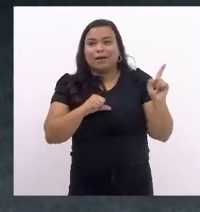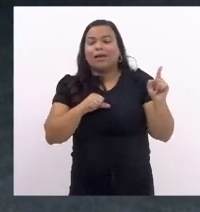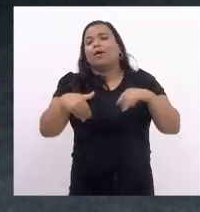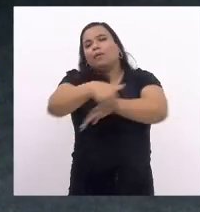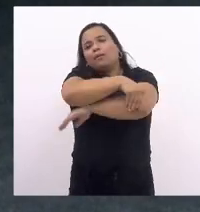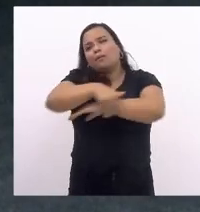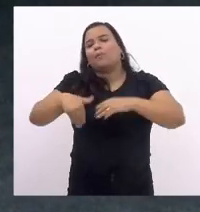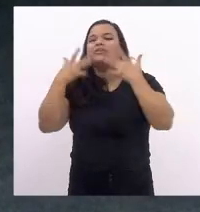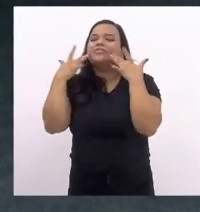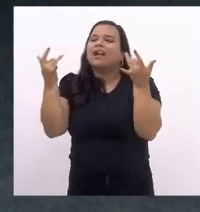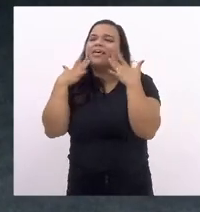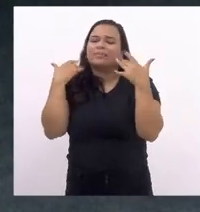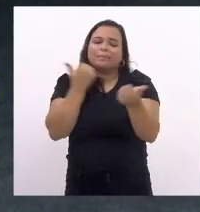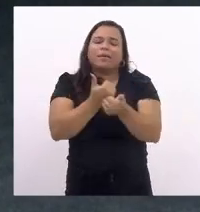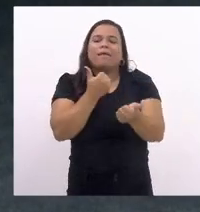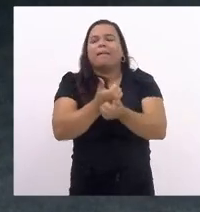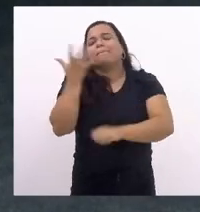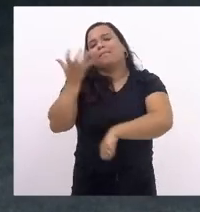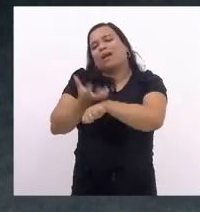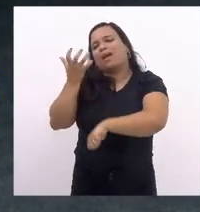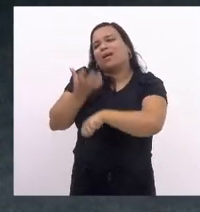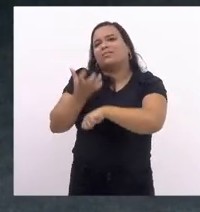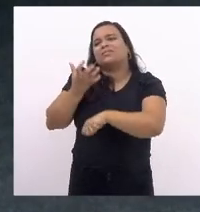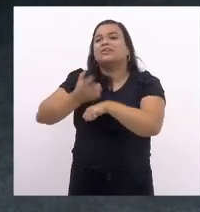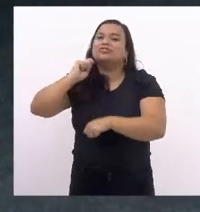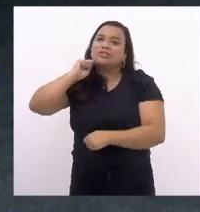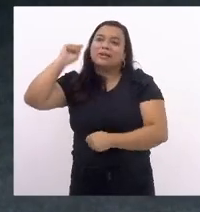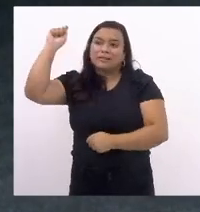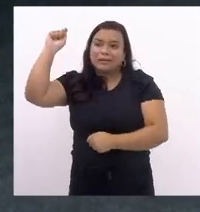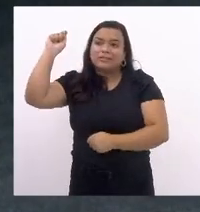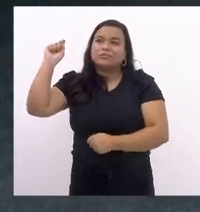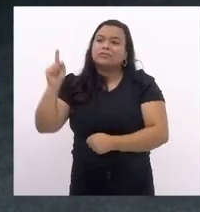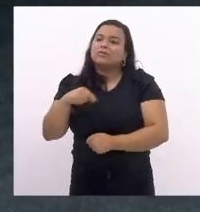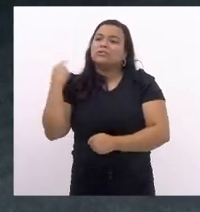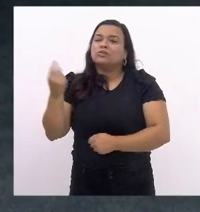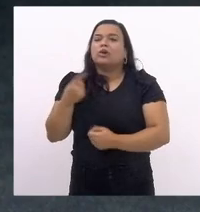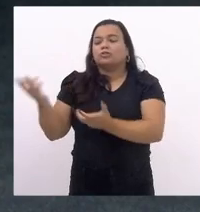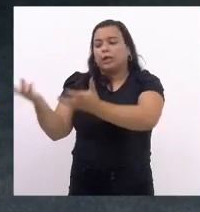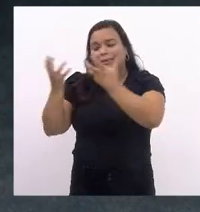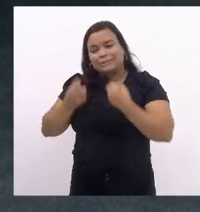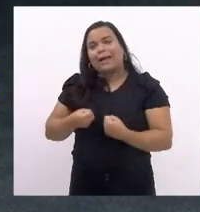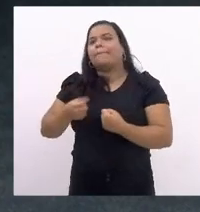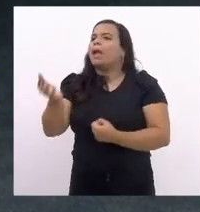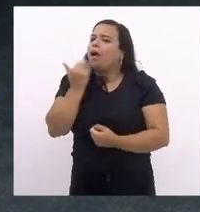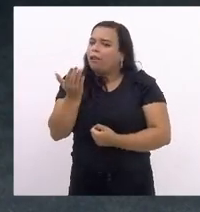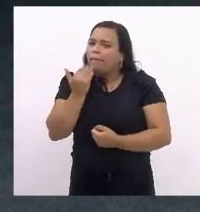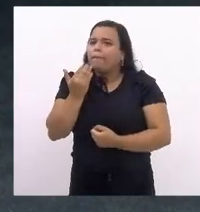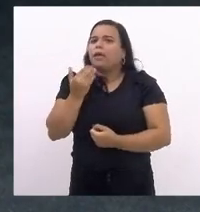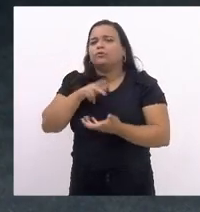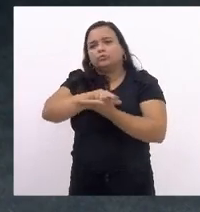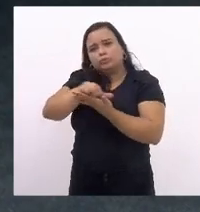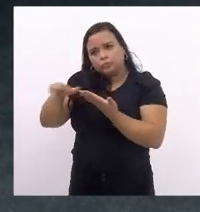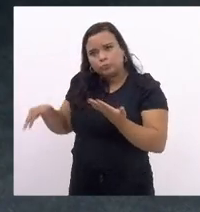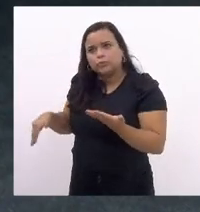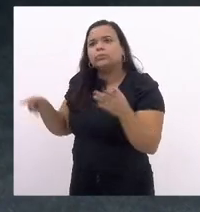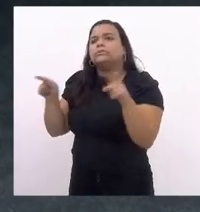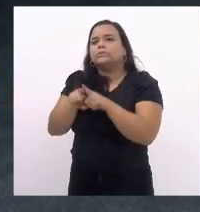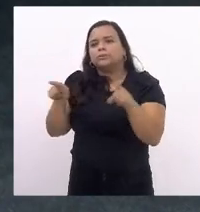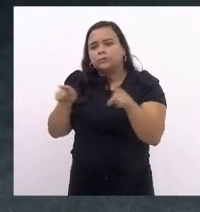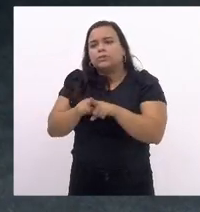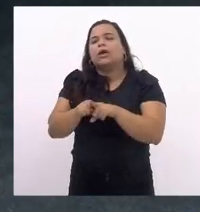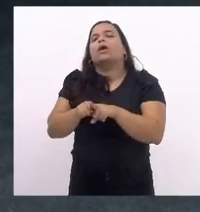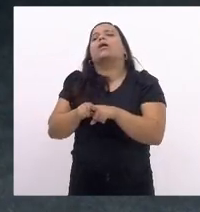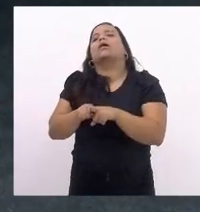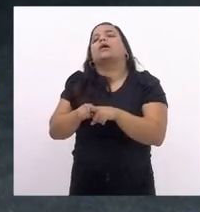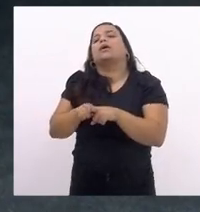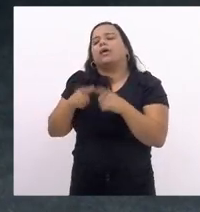da Praça Tiradentes, estamos recebendo não só alimentos não perecíveis, produtos de higiene e água.